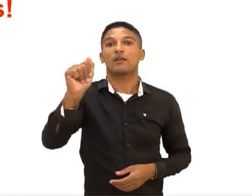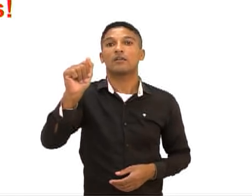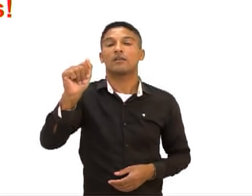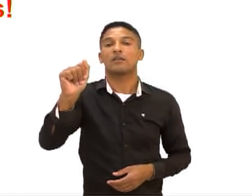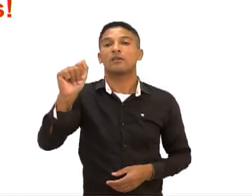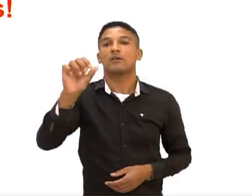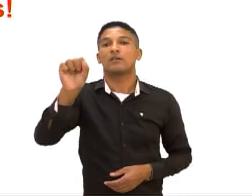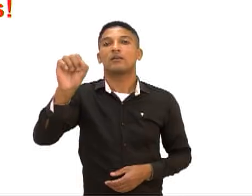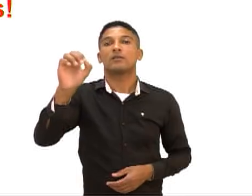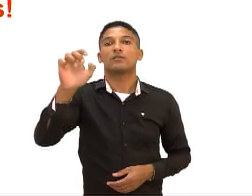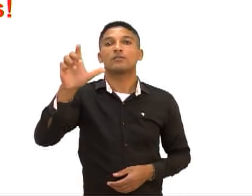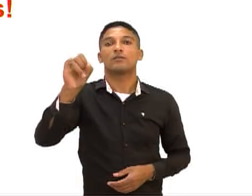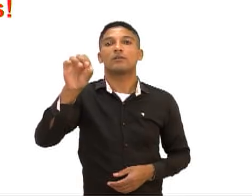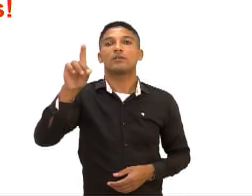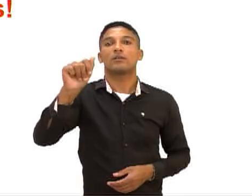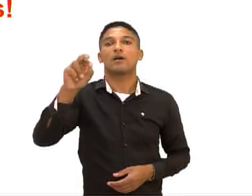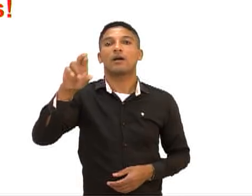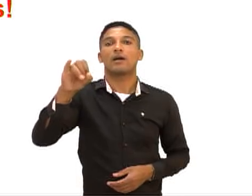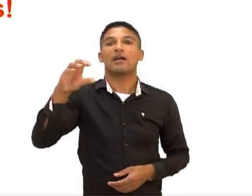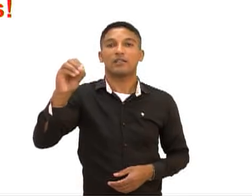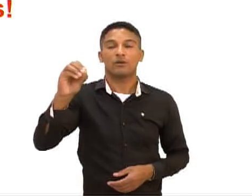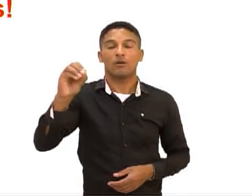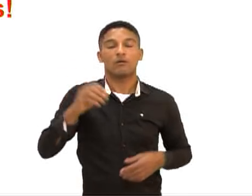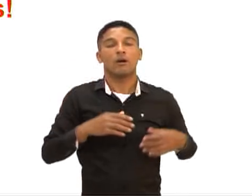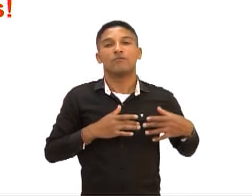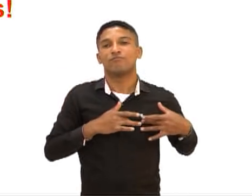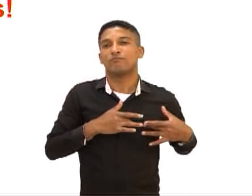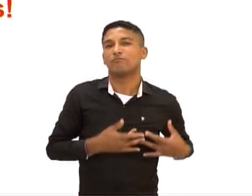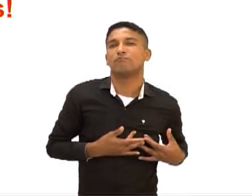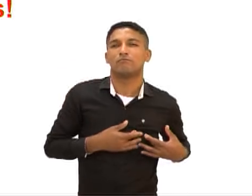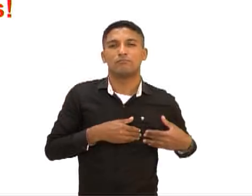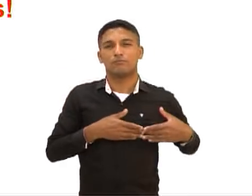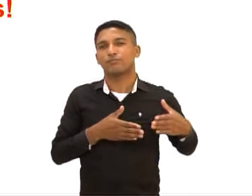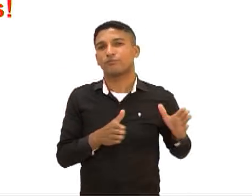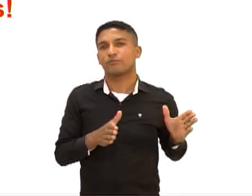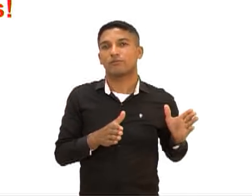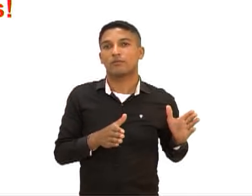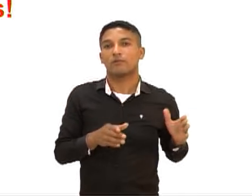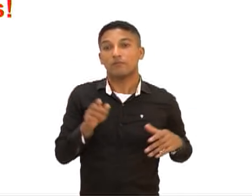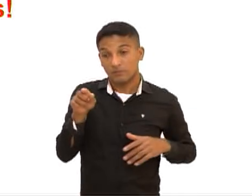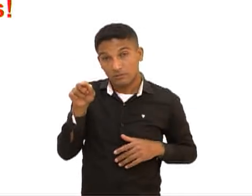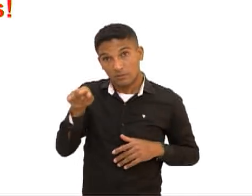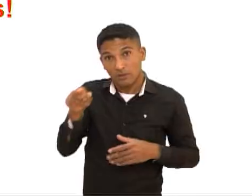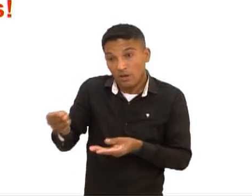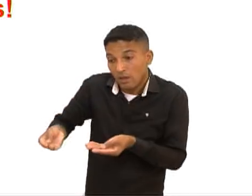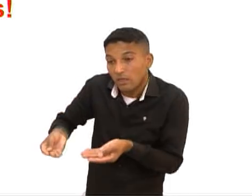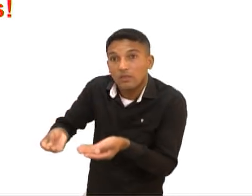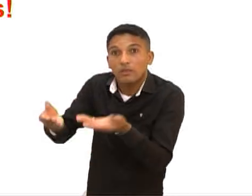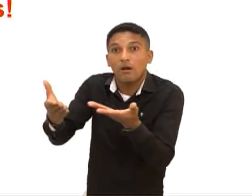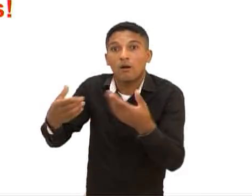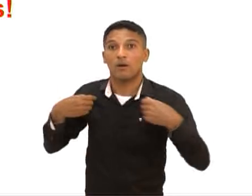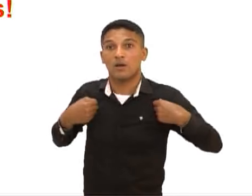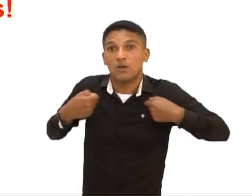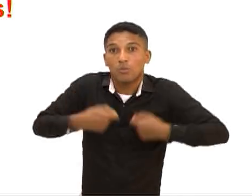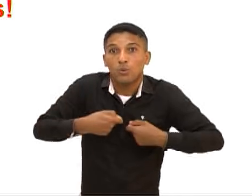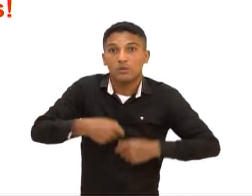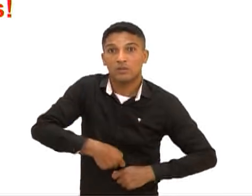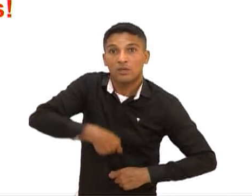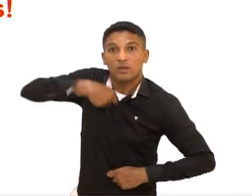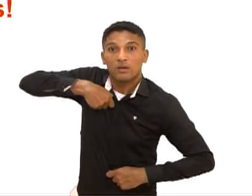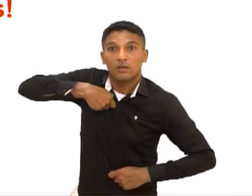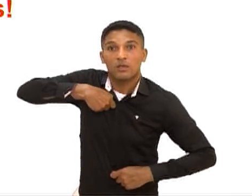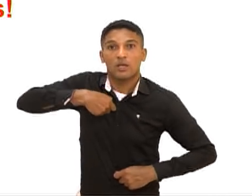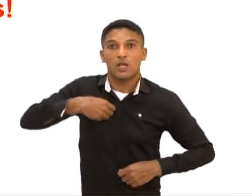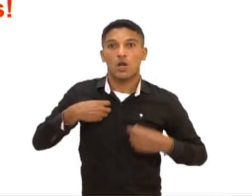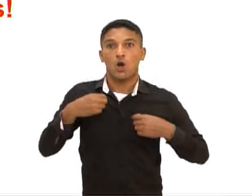precisa. Doe jaquetas, blusas de frio, calças e demais roupas para quem precisa. Ou faça a sua parte, doe roupas